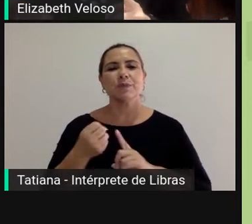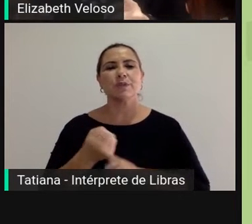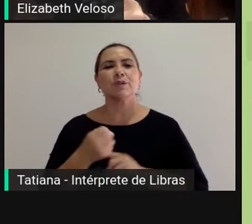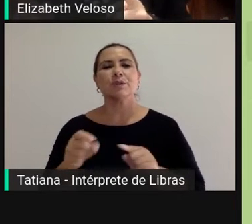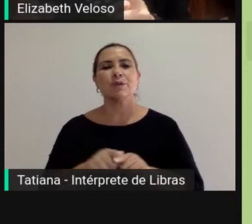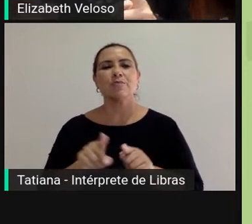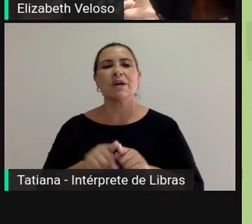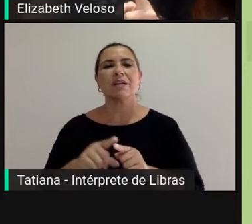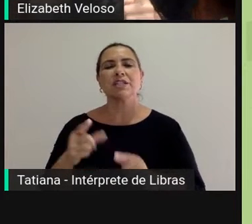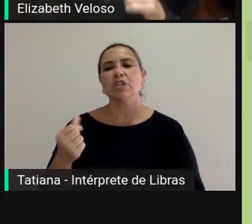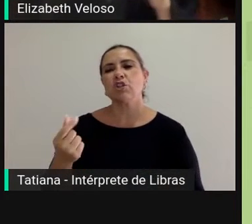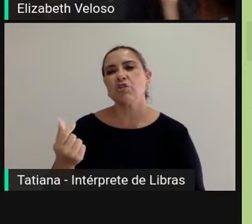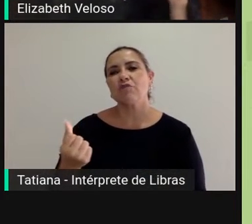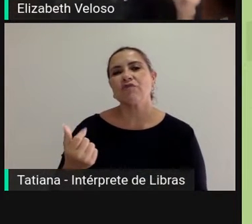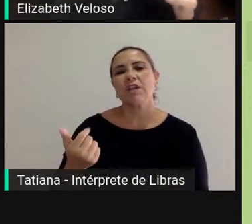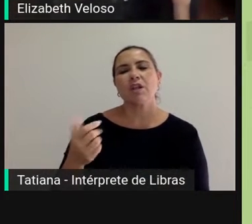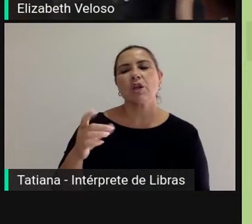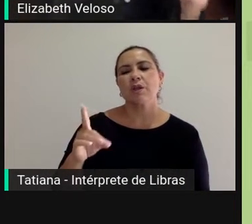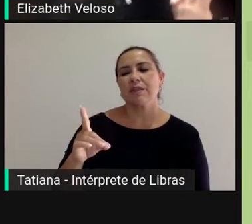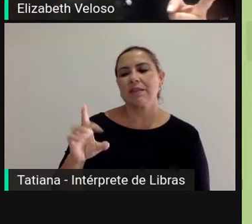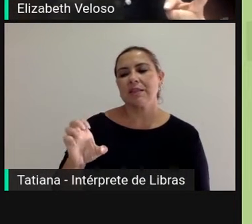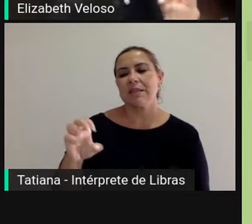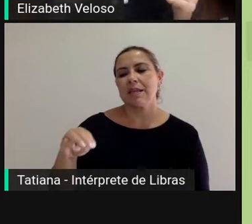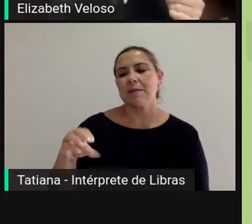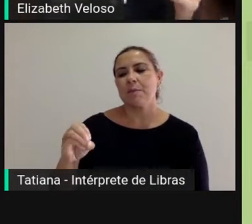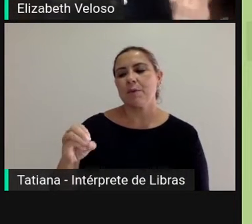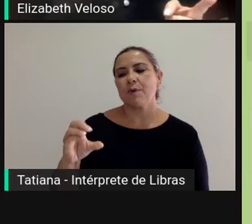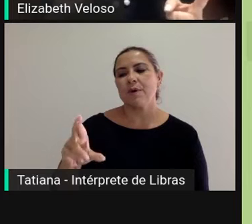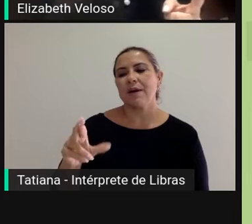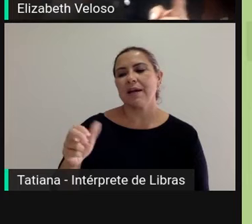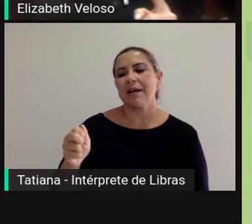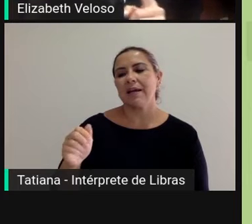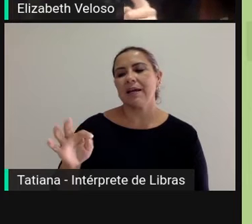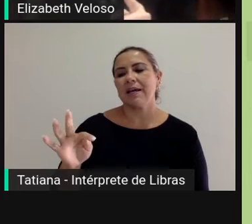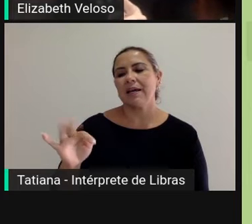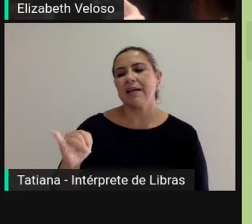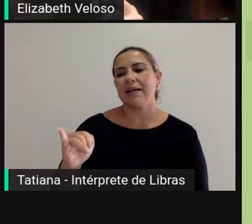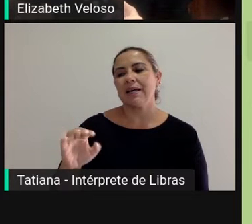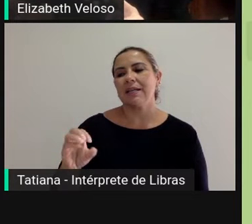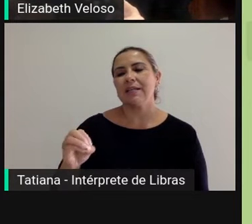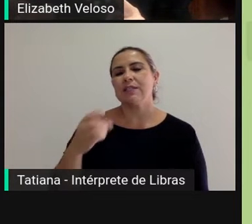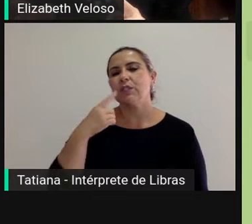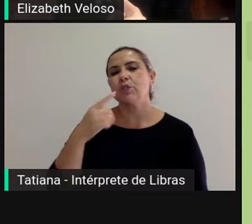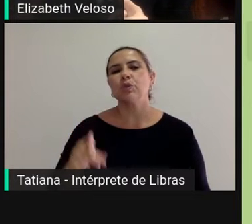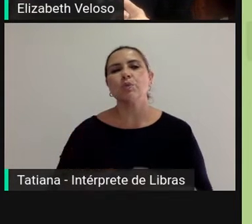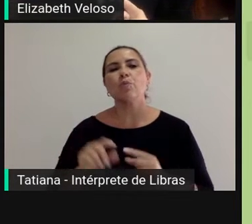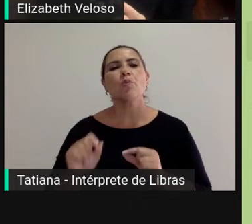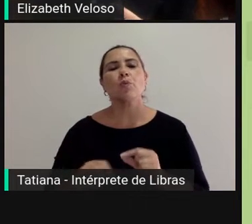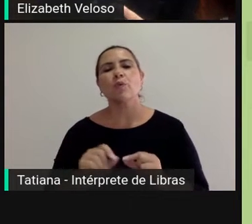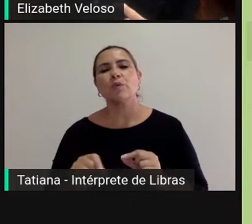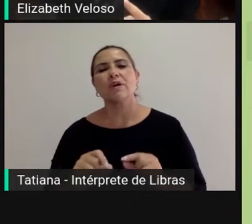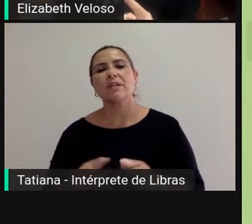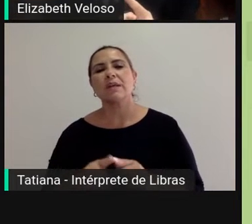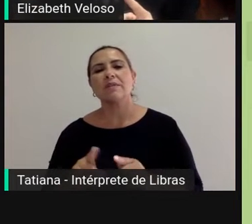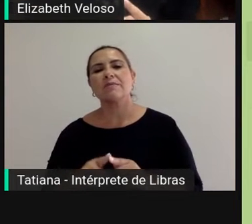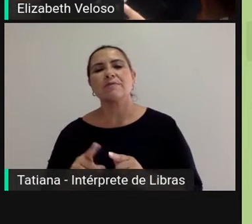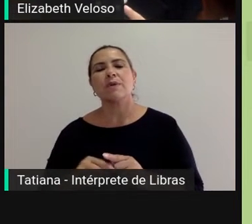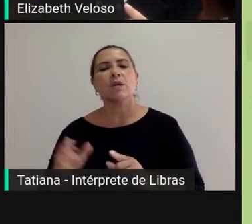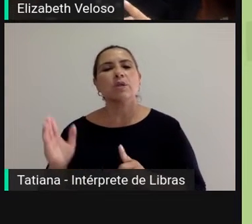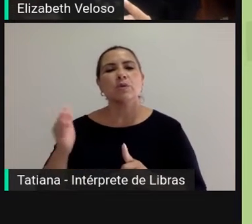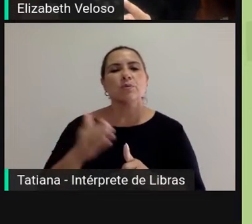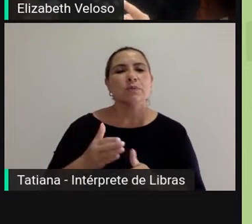ou valores democráticos, né? Sobre os valores da comunicação de pluralidade, ou sobre o googlecentrismo,